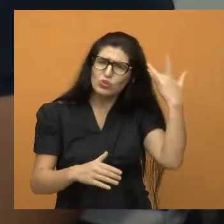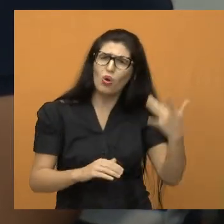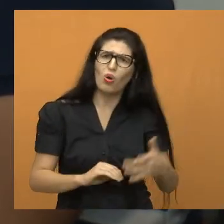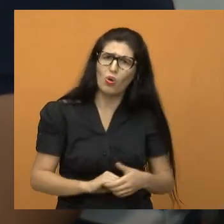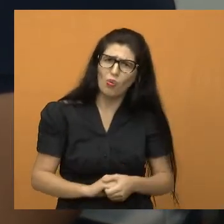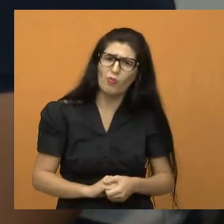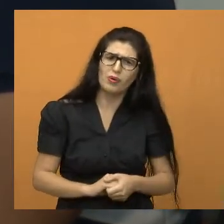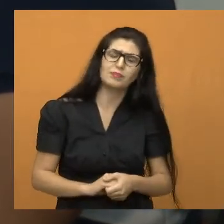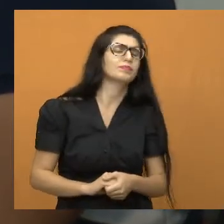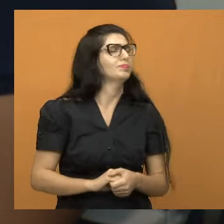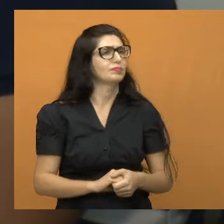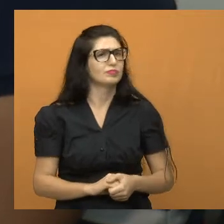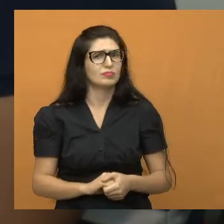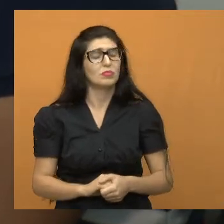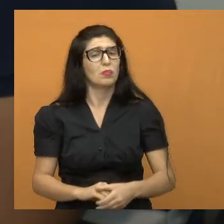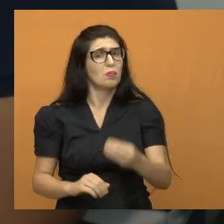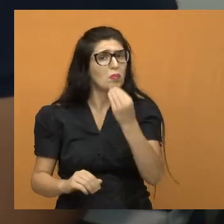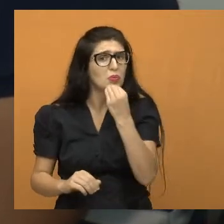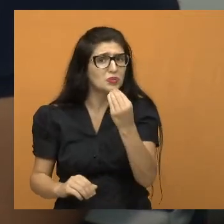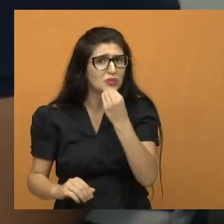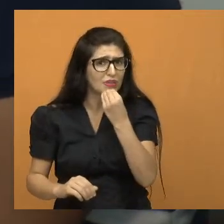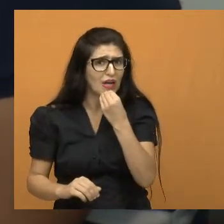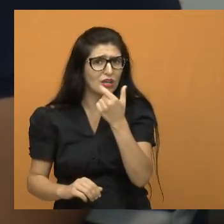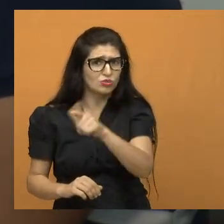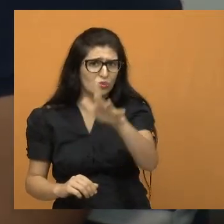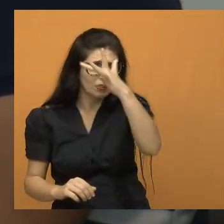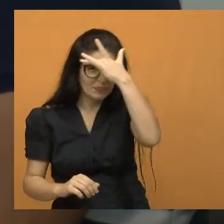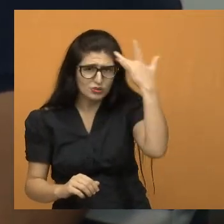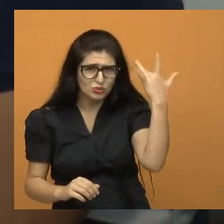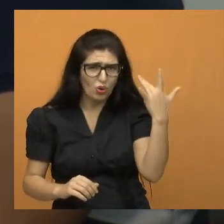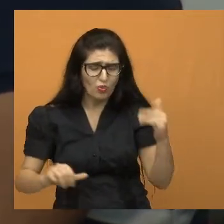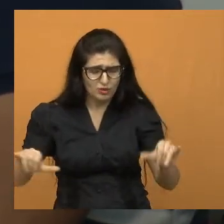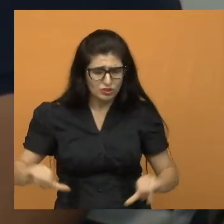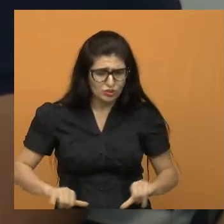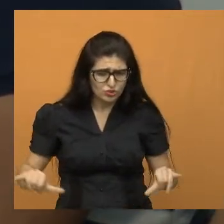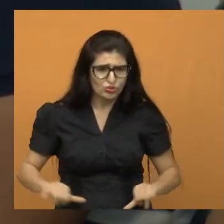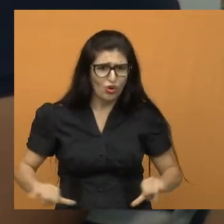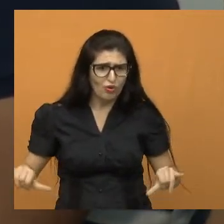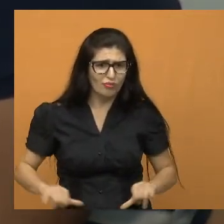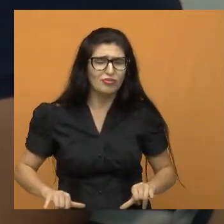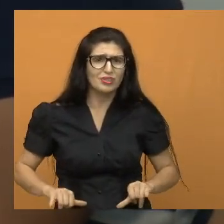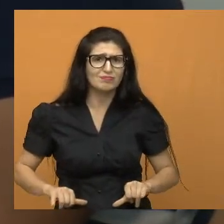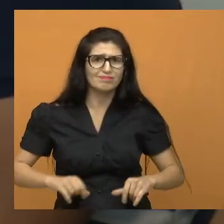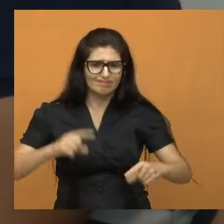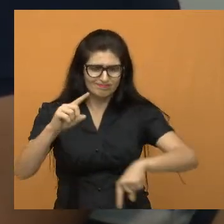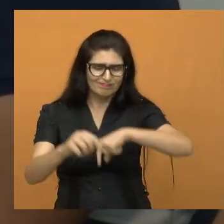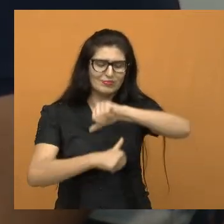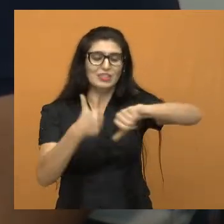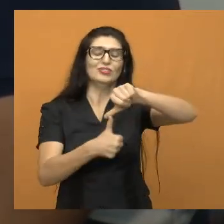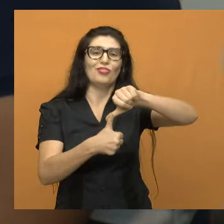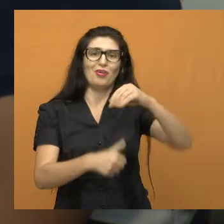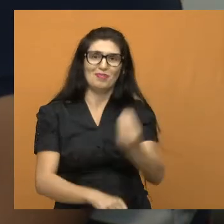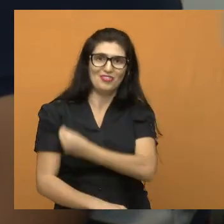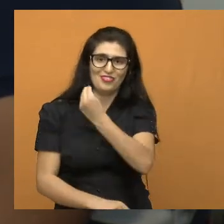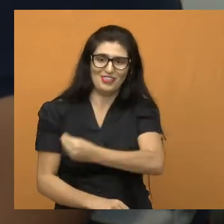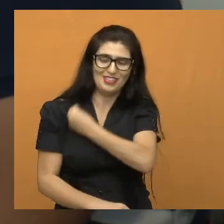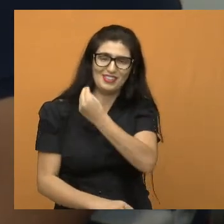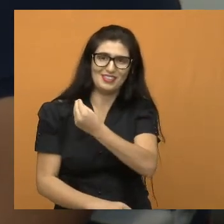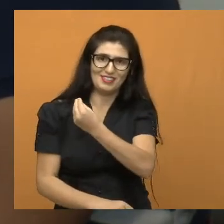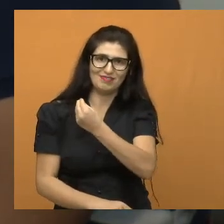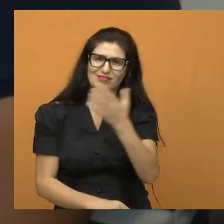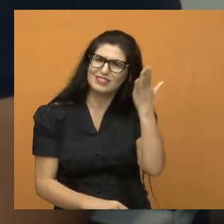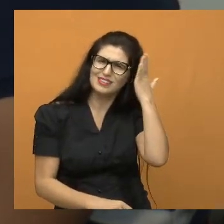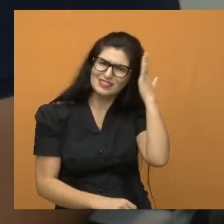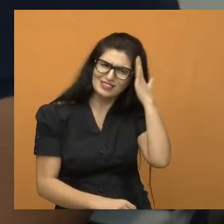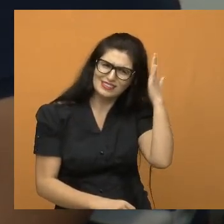pessoa deixa de ser violenta. E isso não é uma coisa que eu estou inventando, é uma coisa estrutural, é uma coisa que é pesquisada, a gente sabe